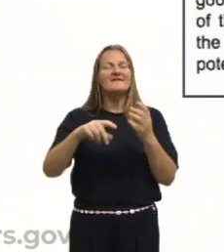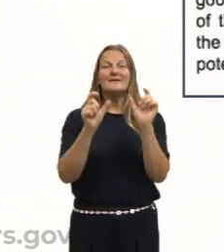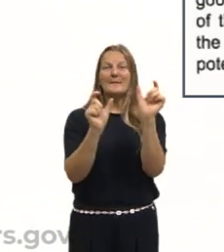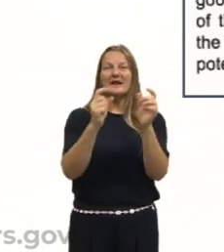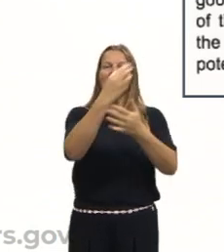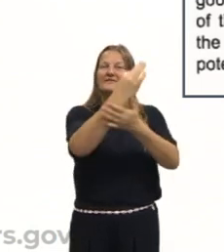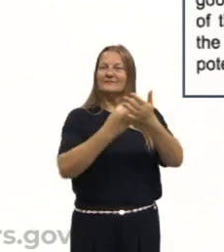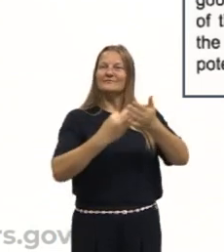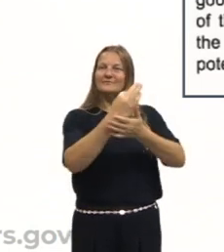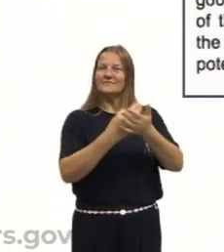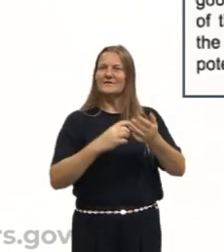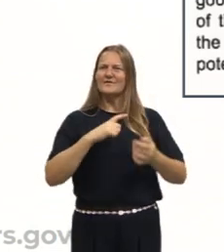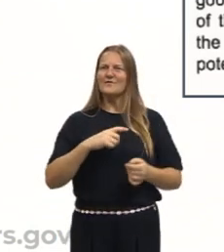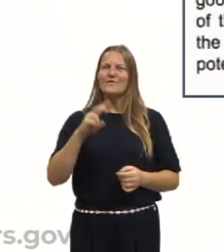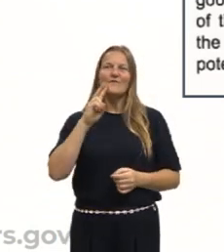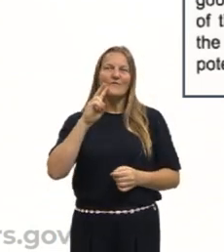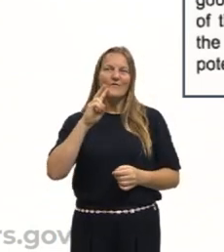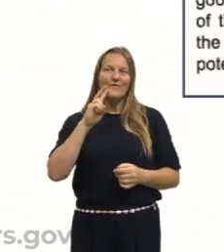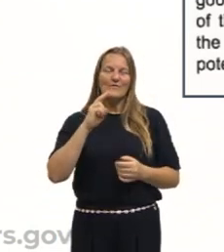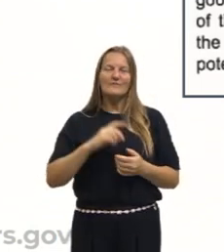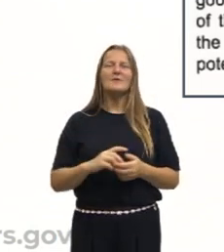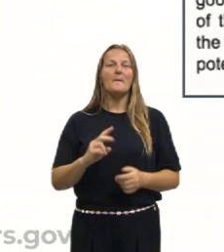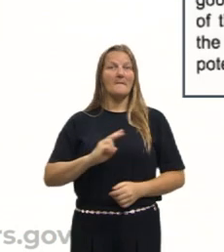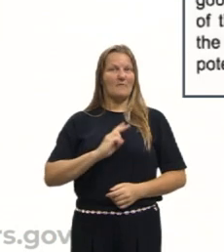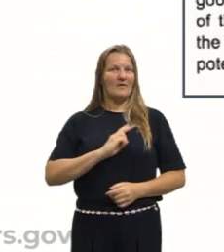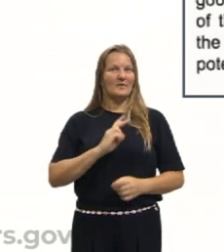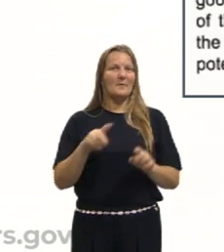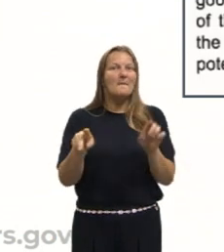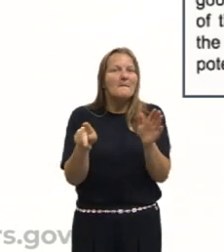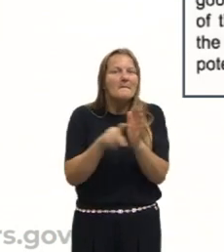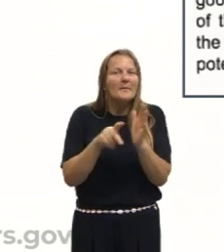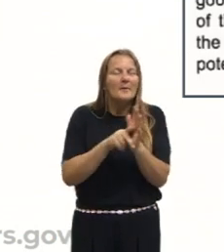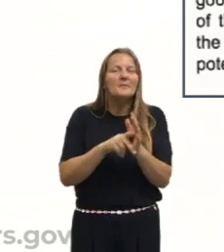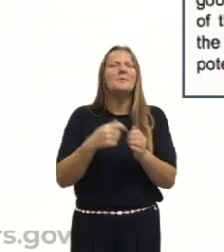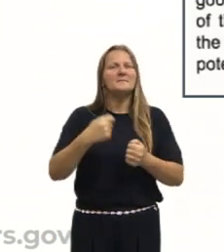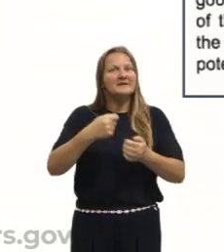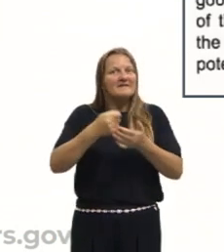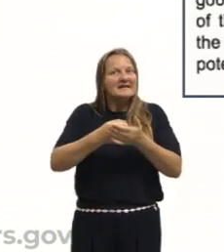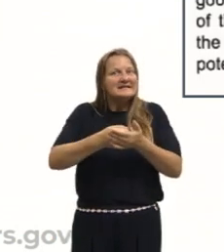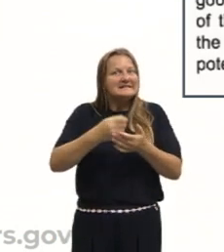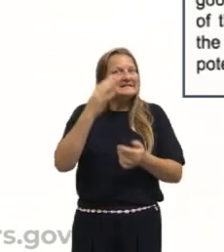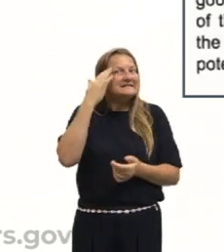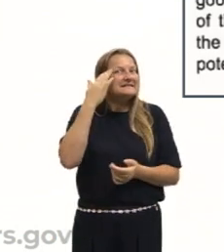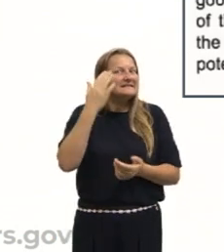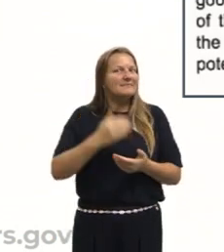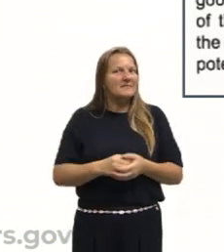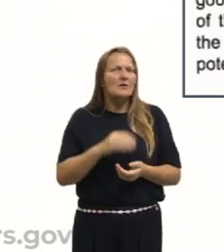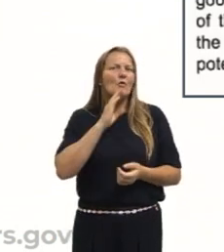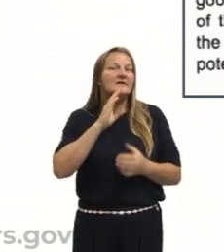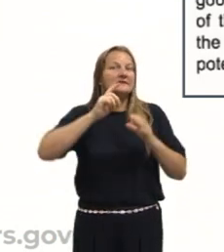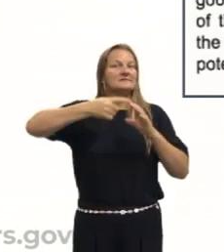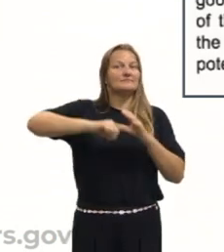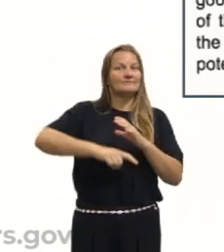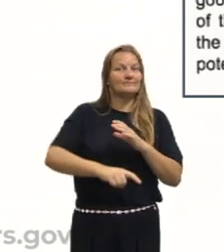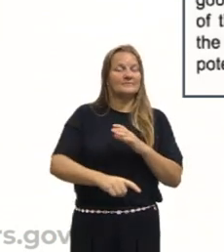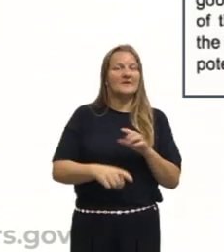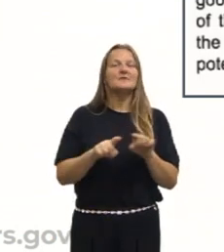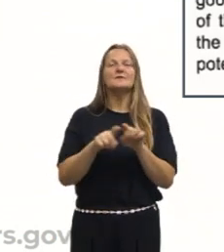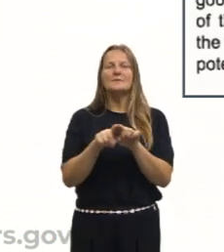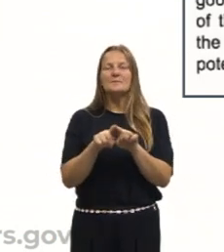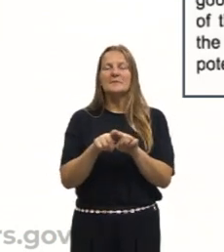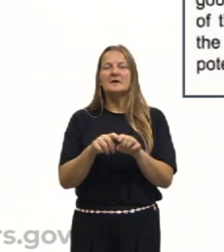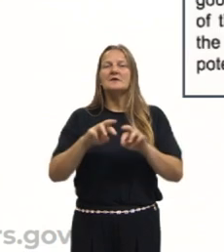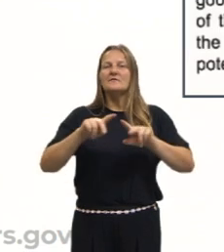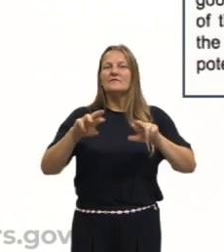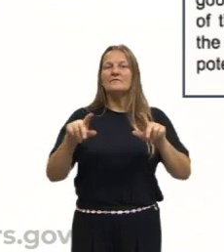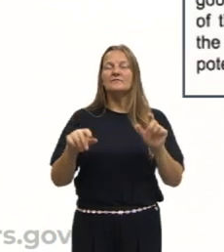vários vocabulários quis exigiam que a gente conhecesse um pouquinho mais e também vários falsos